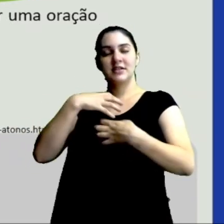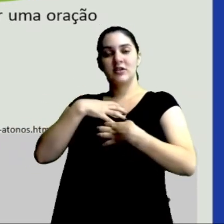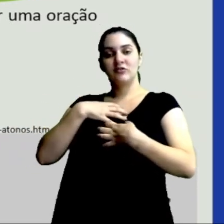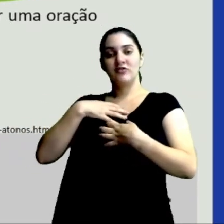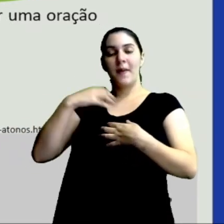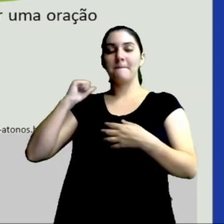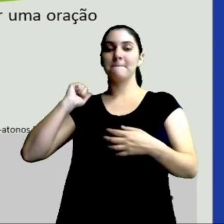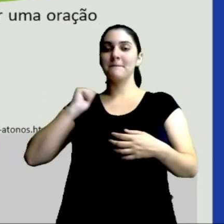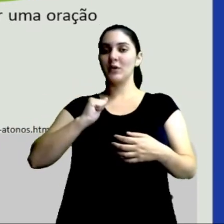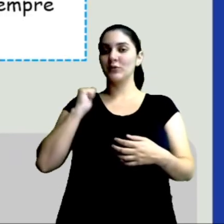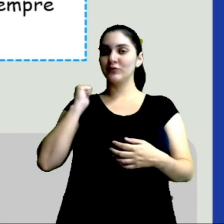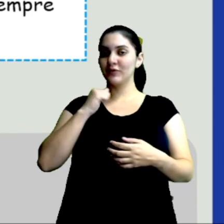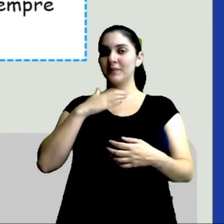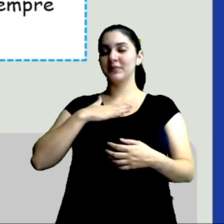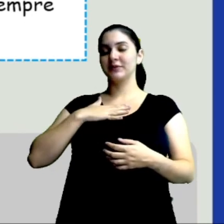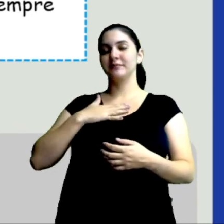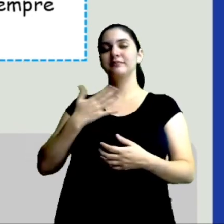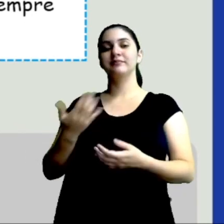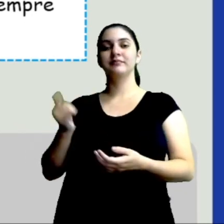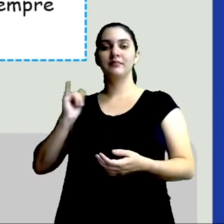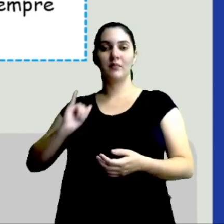minha bolsa.